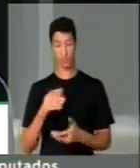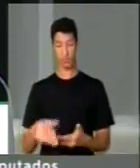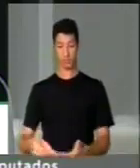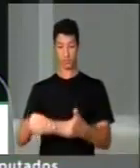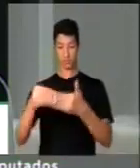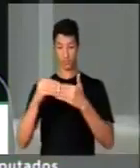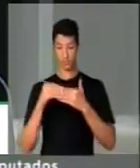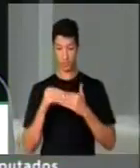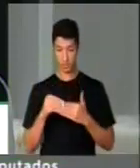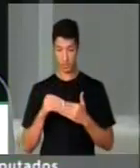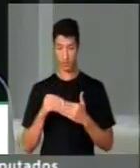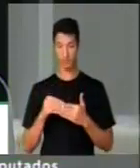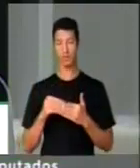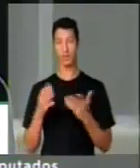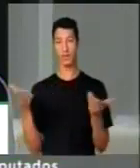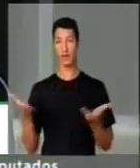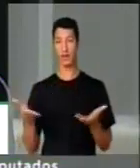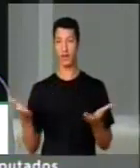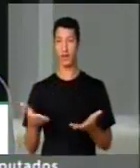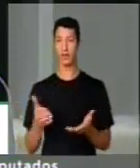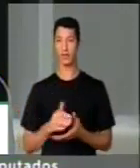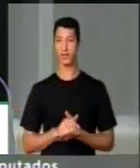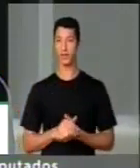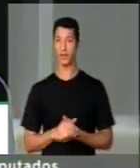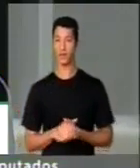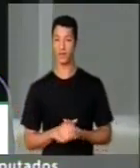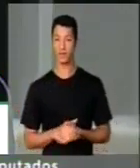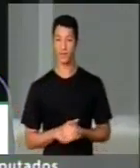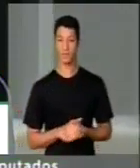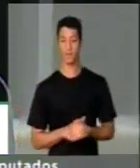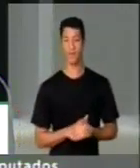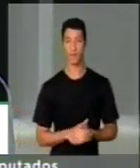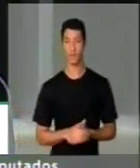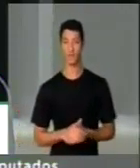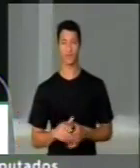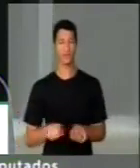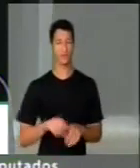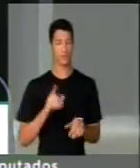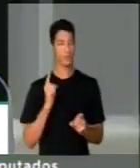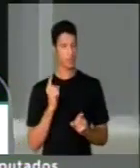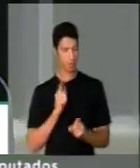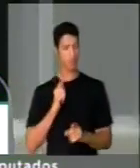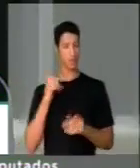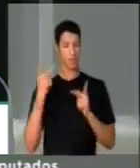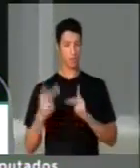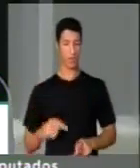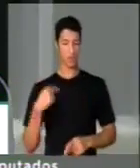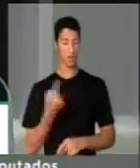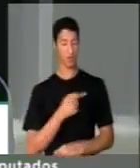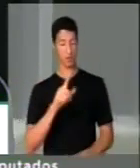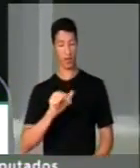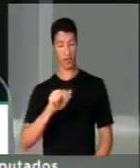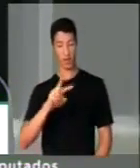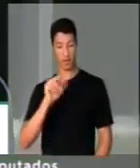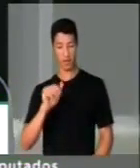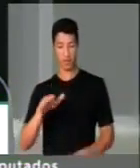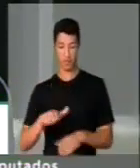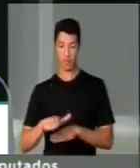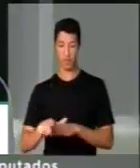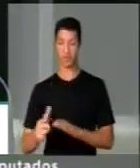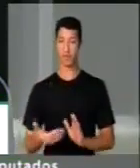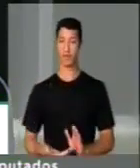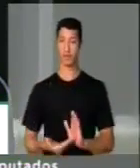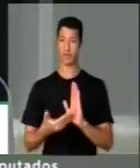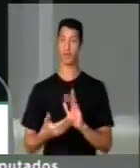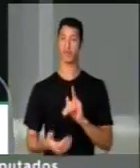trazer esta nossa palavra aqui, para concluir, presidente. Aqui encontra-se um projeto da nossa lavra que tramita nesta